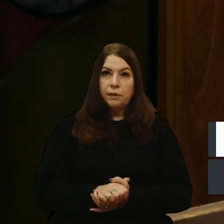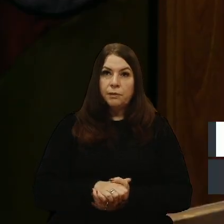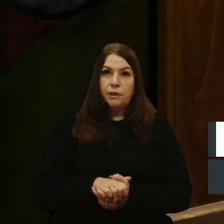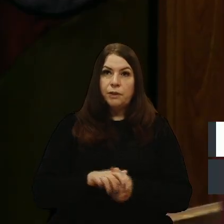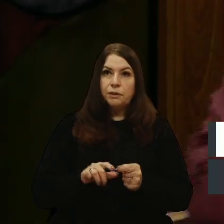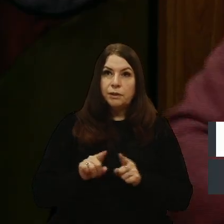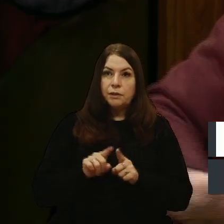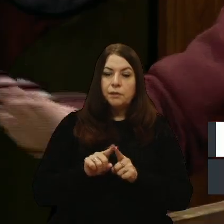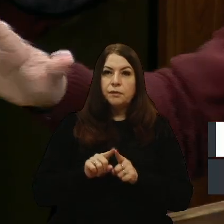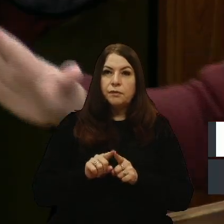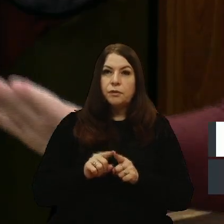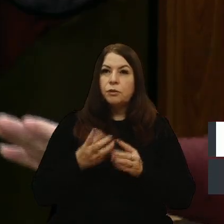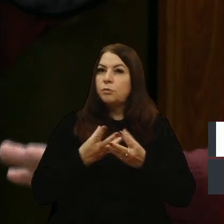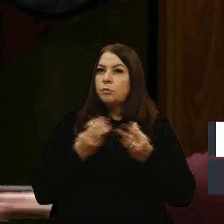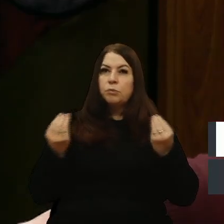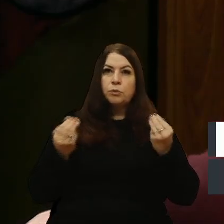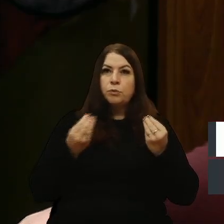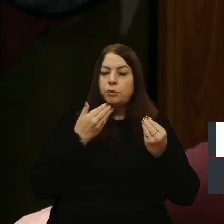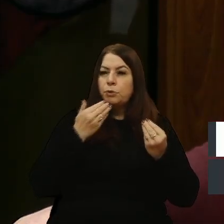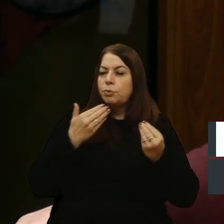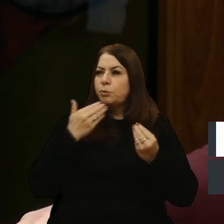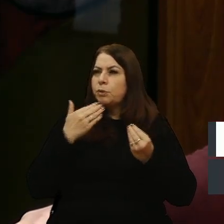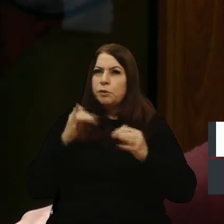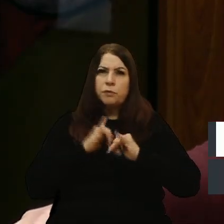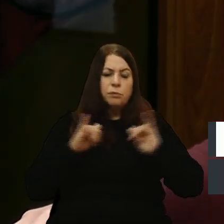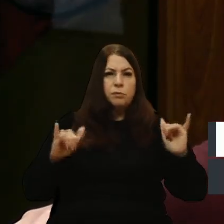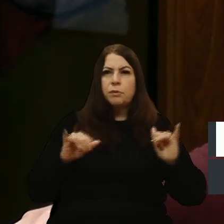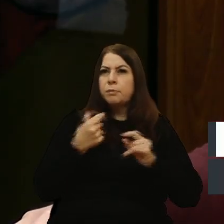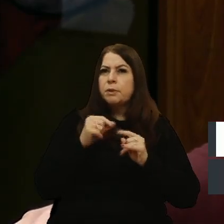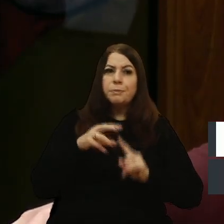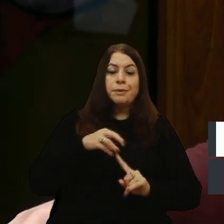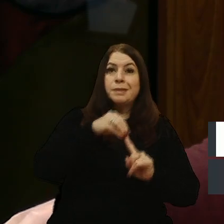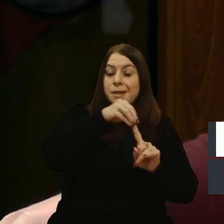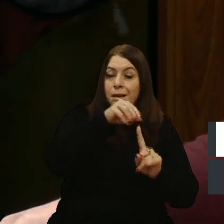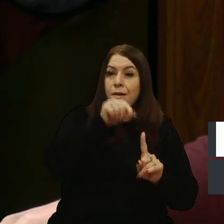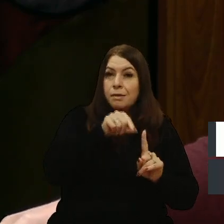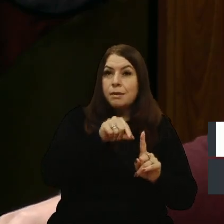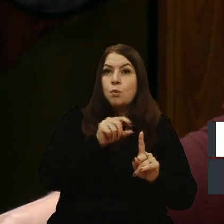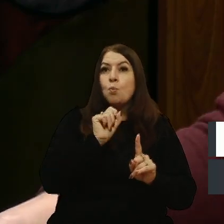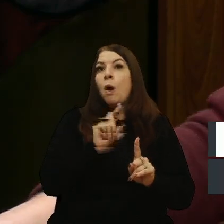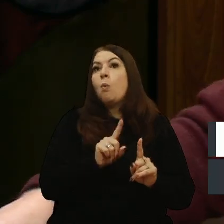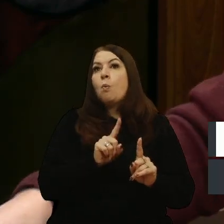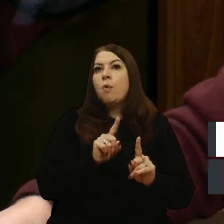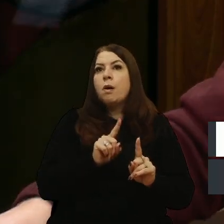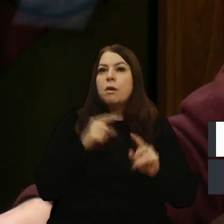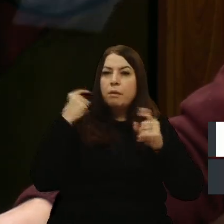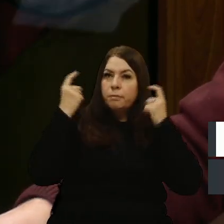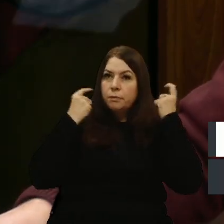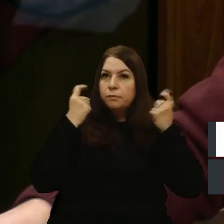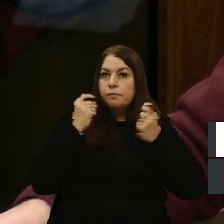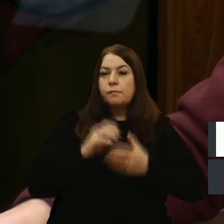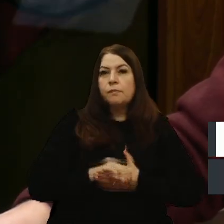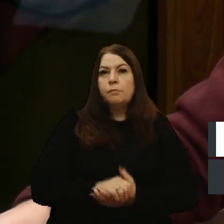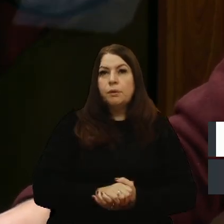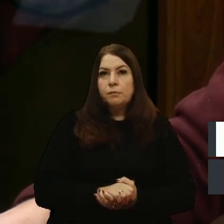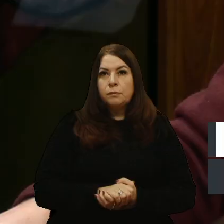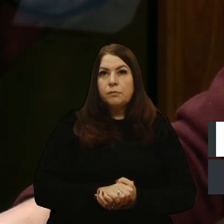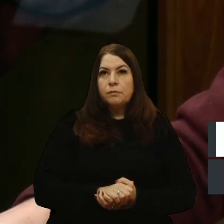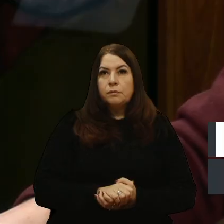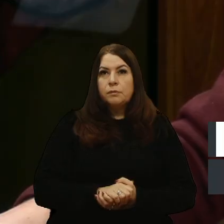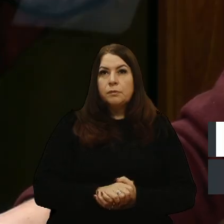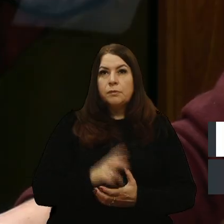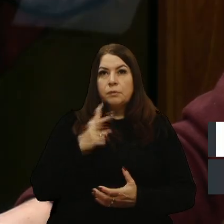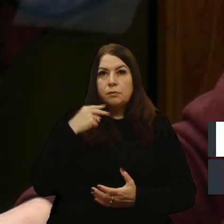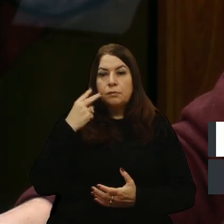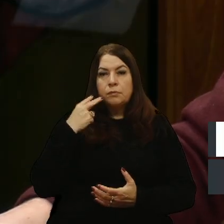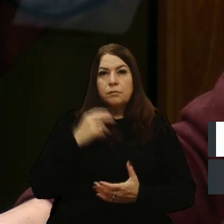Mas como vem uma enxurrada de pedido de informações, a gente precisa destacar aqui qual é a preocupação deste